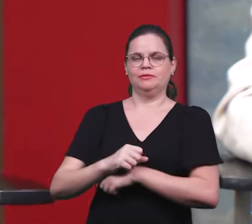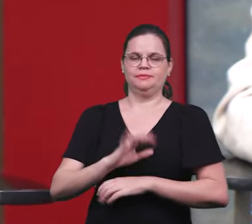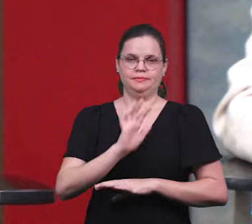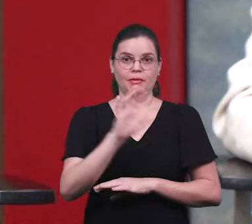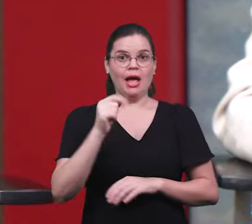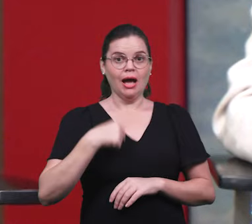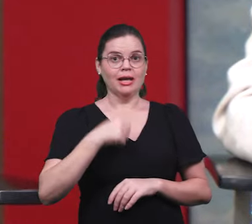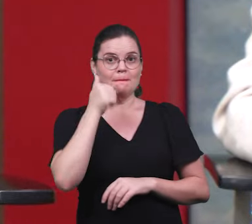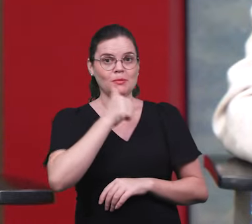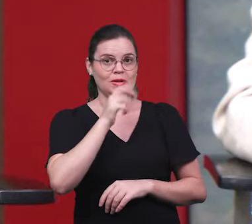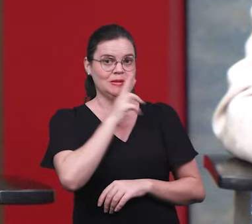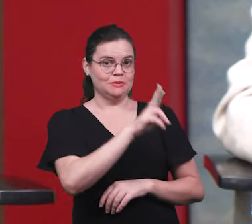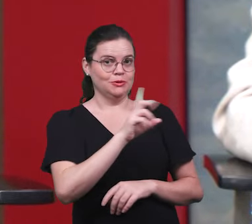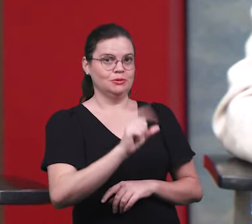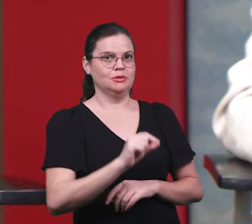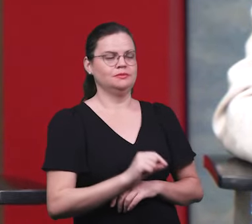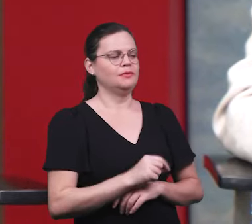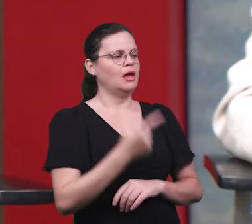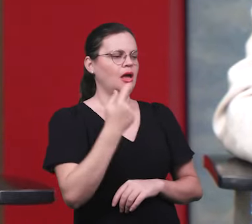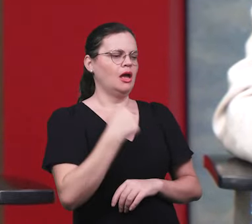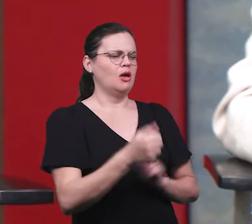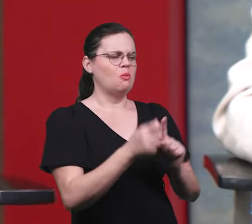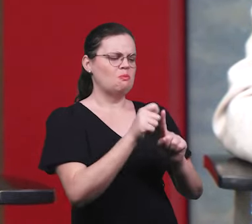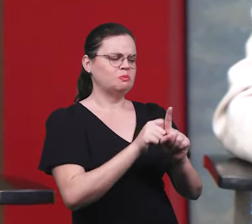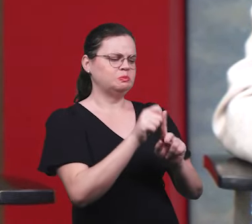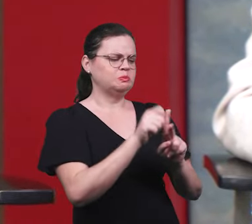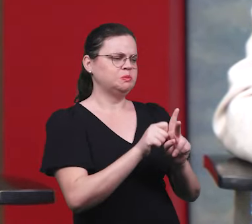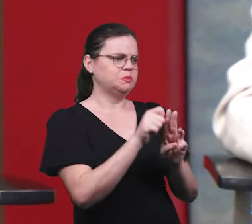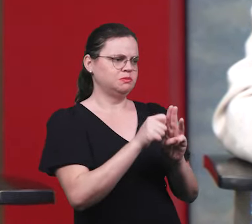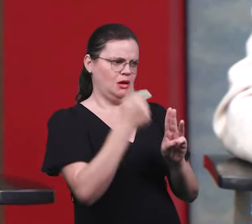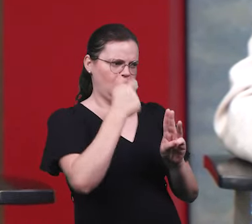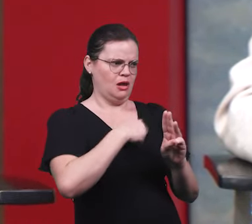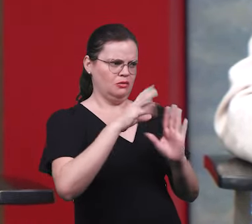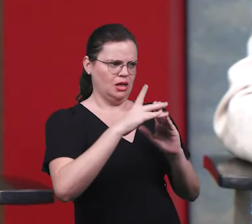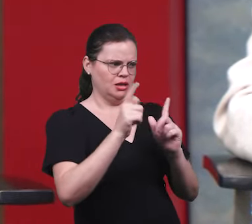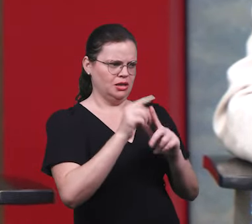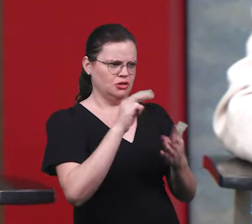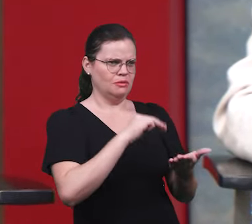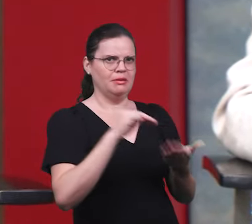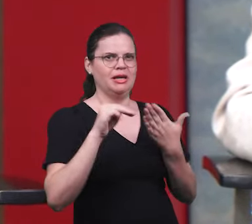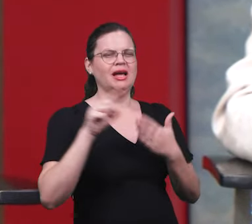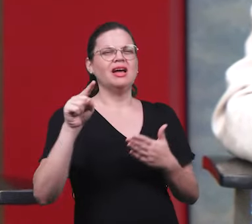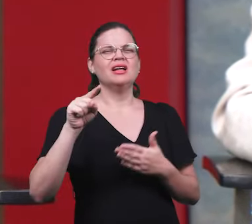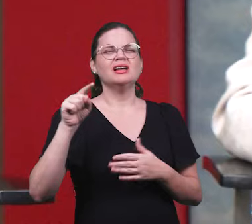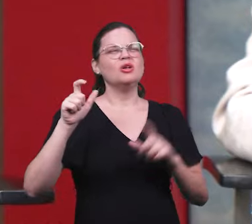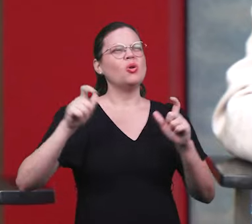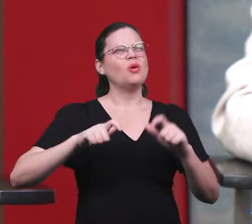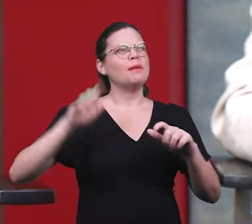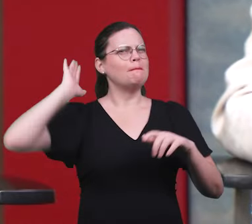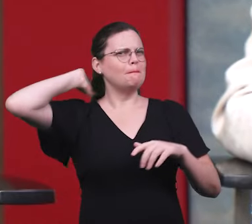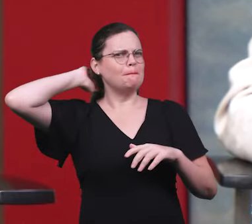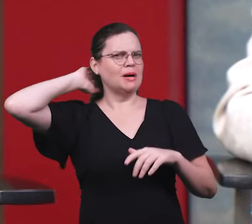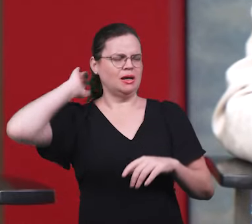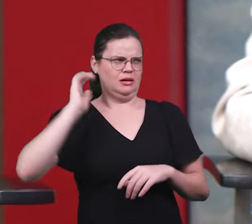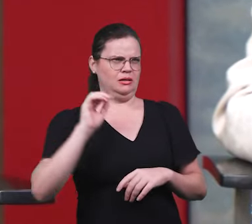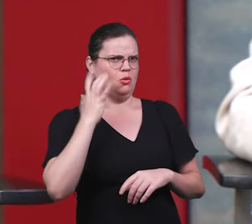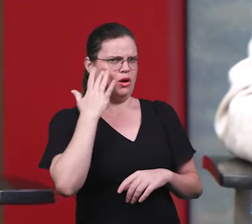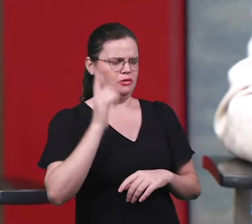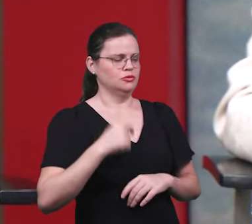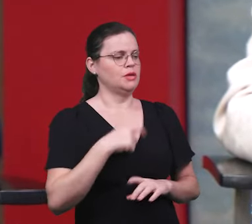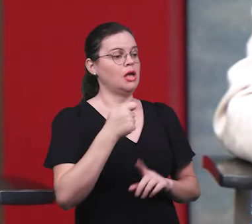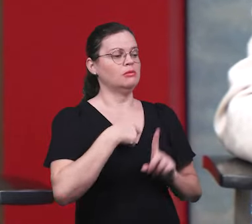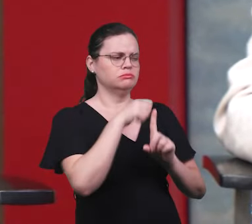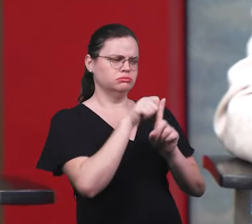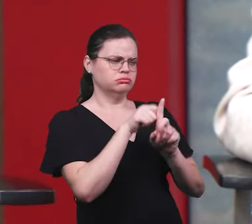deixa eu te falar. Eu tenho poucos meses que eu estou na igreja Maranata. Ela era do Pará. Ela disse assim: eu estou aqui, eu